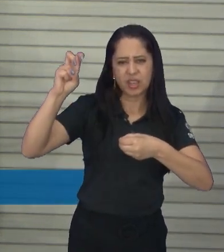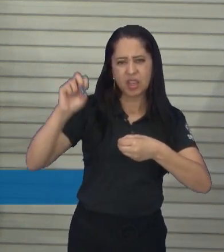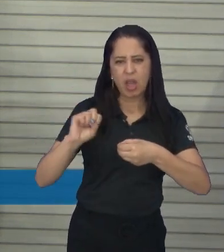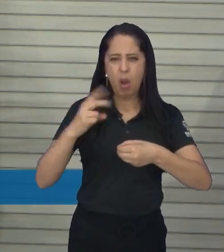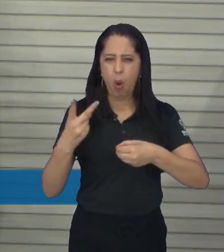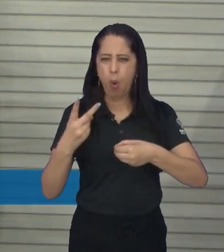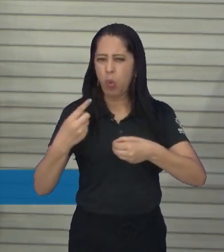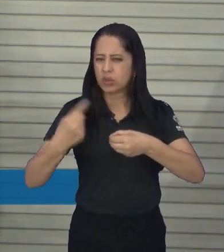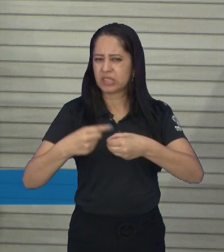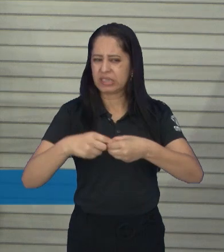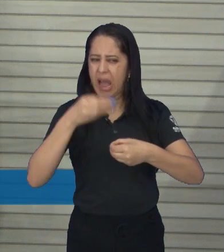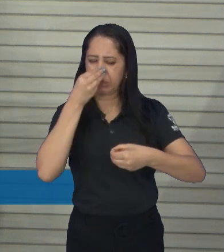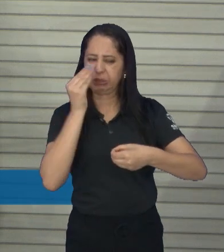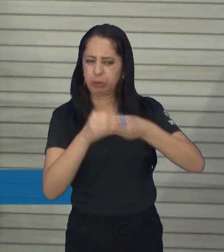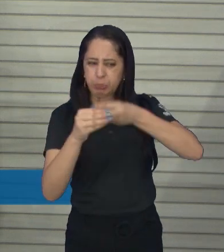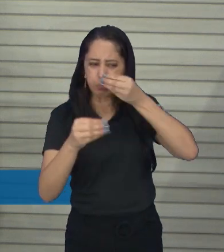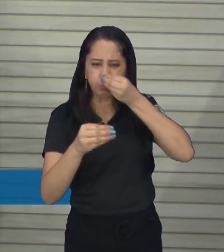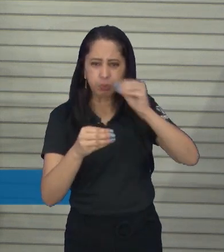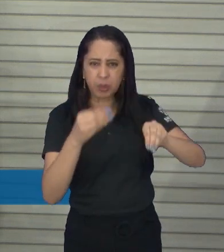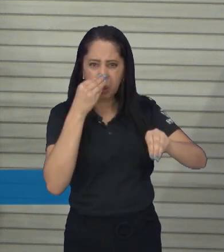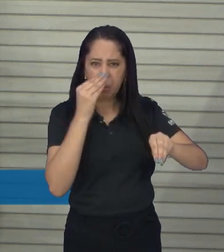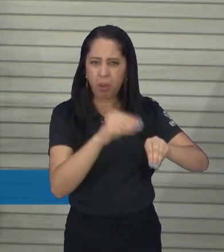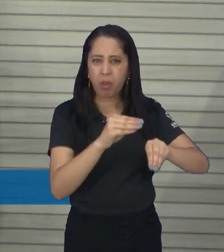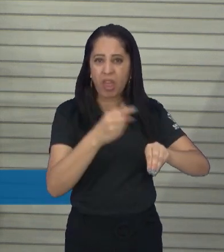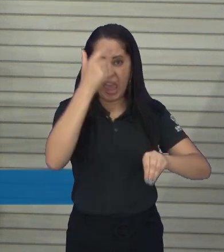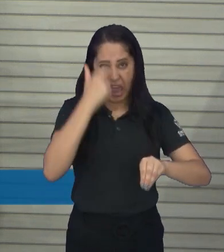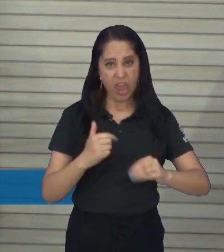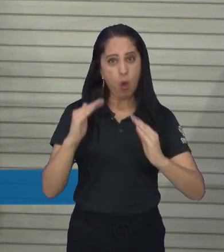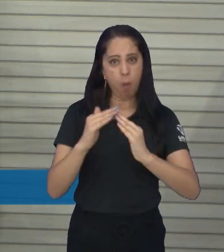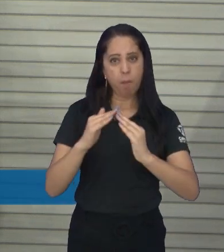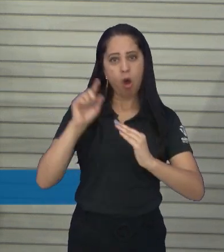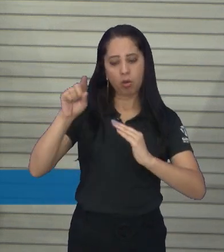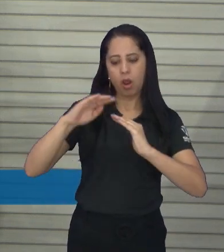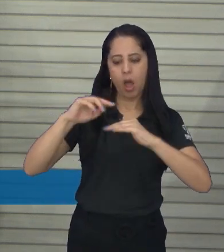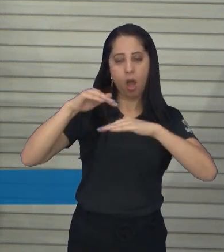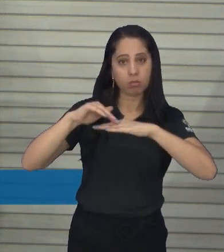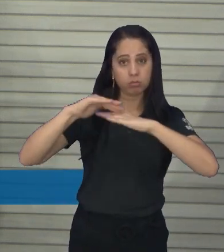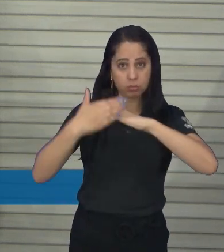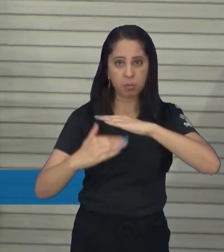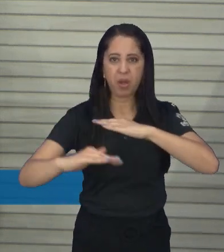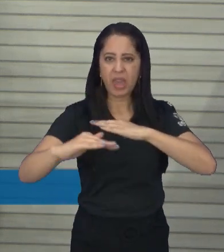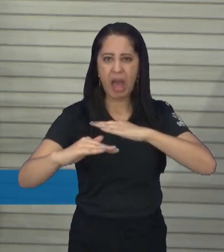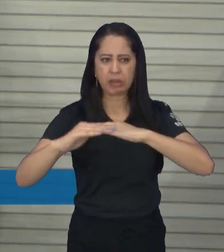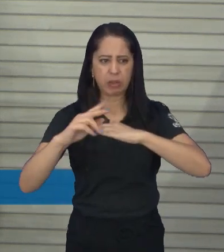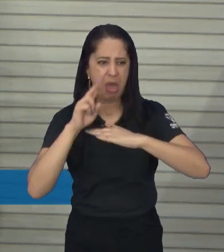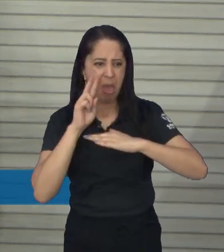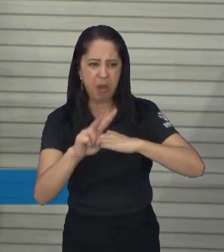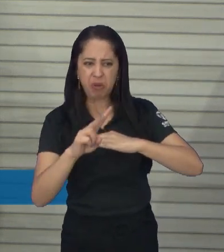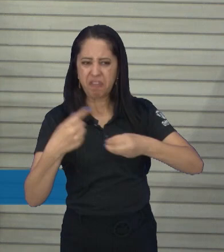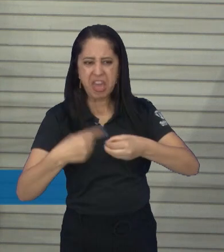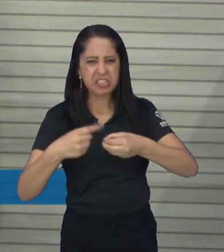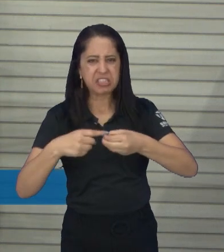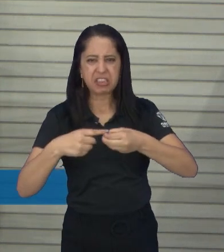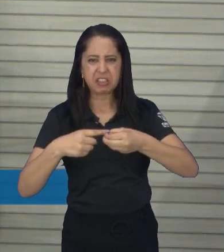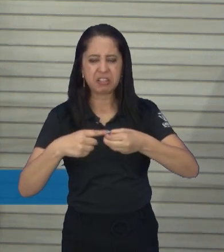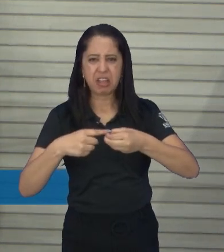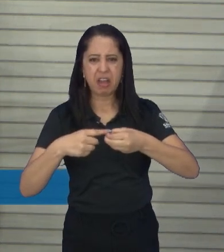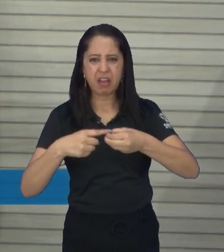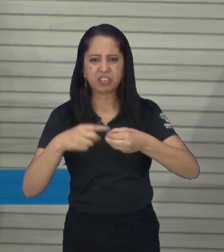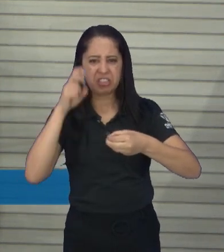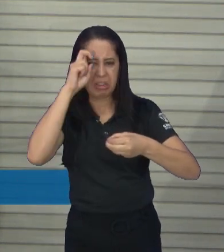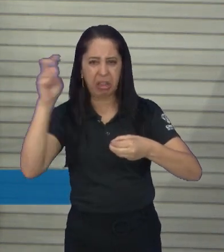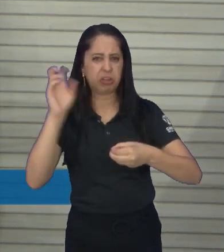negligente Porque eu moro no banhado eu não tô vendo Cidade inteligente nenhuma como muito sabe a minha família chegou no banhado em